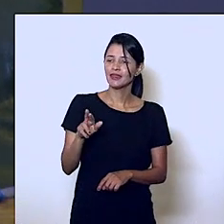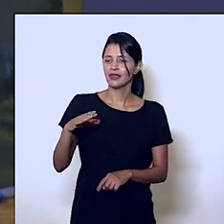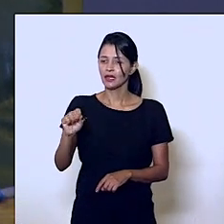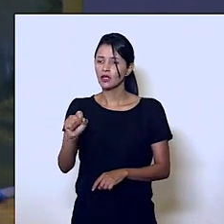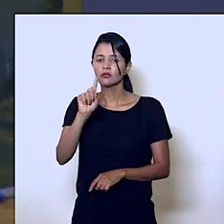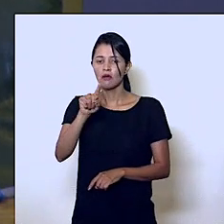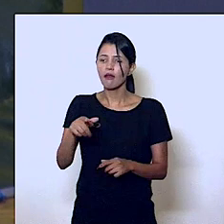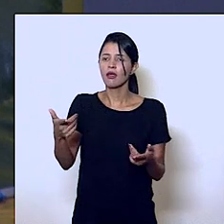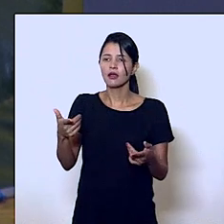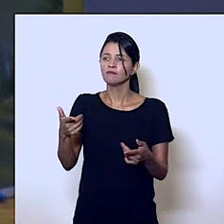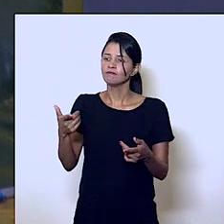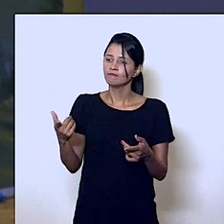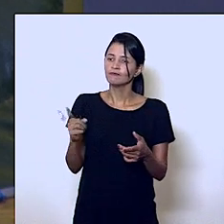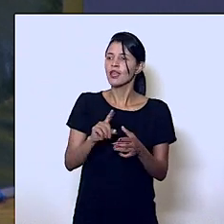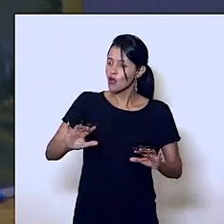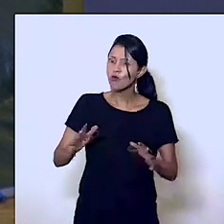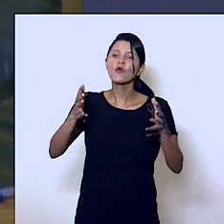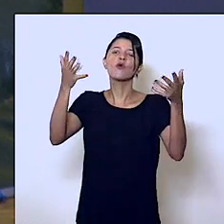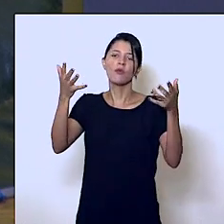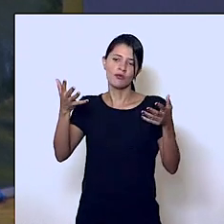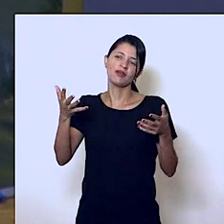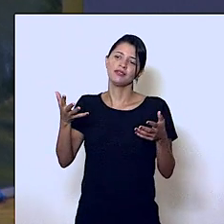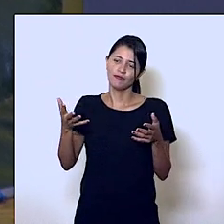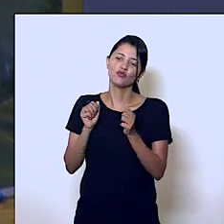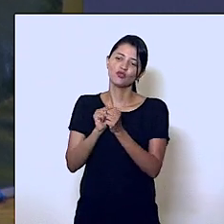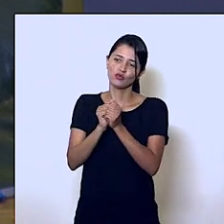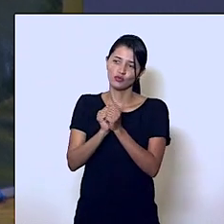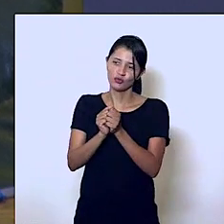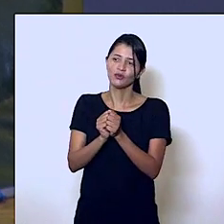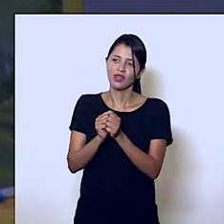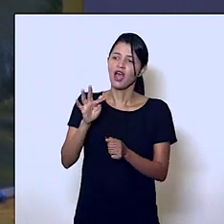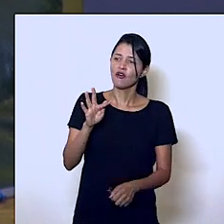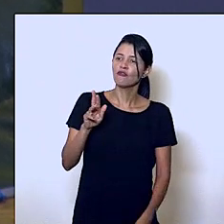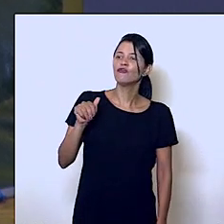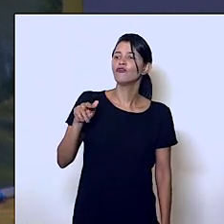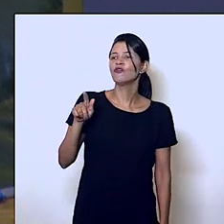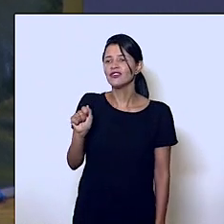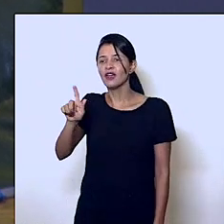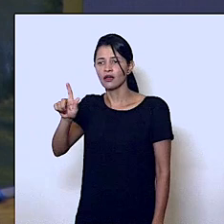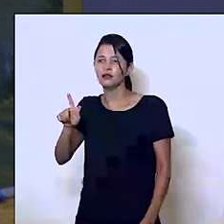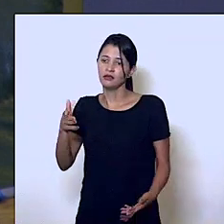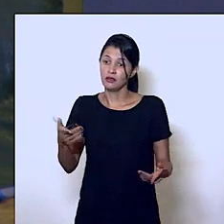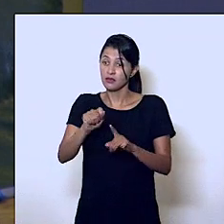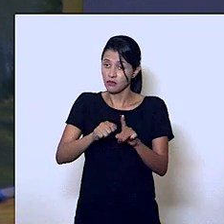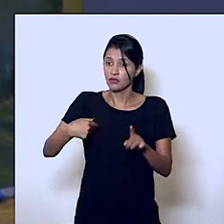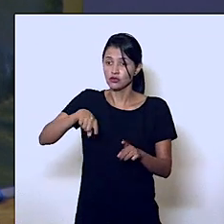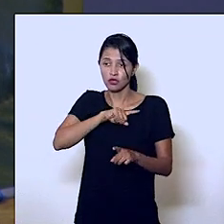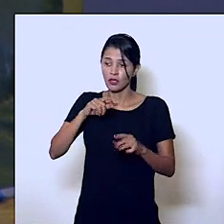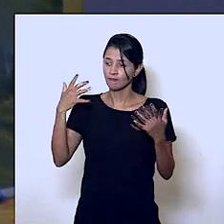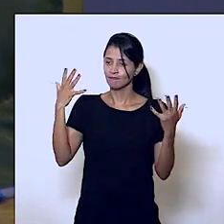dos 50 anos da FUNAG, que nós estamos celebrando justamente neste mês. Eu creio